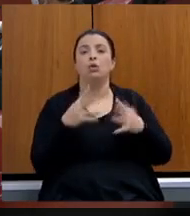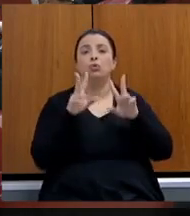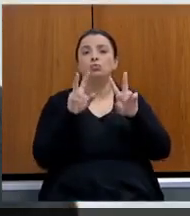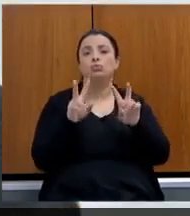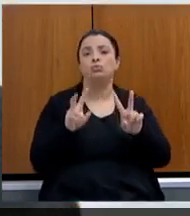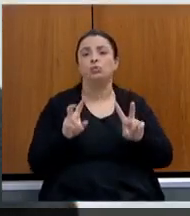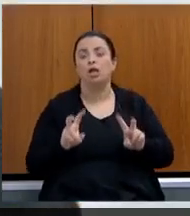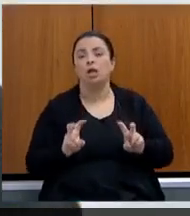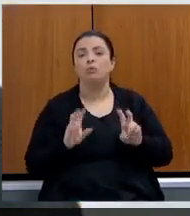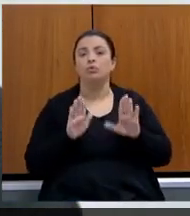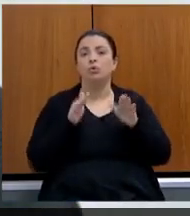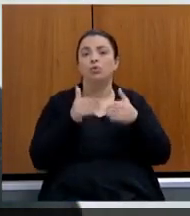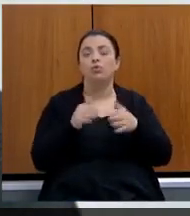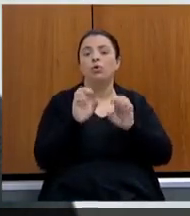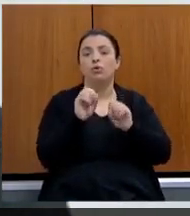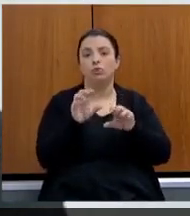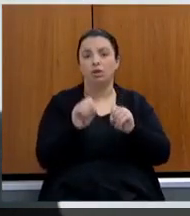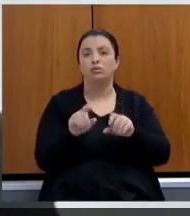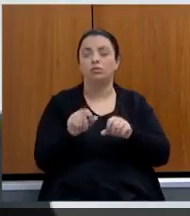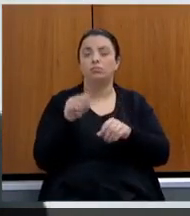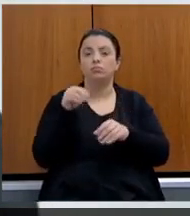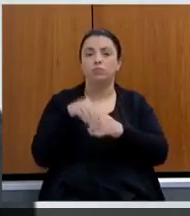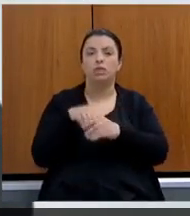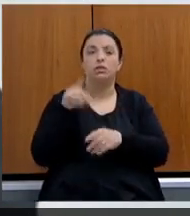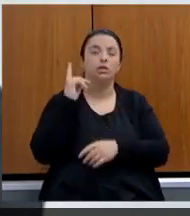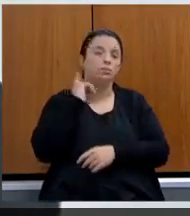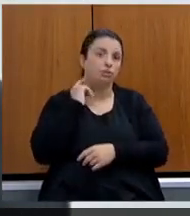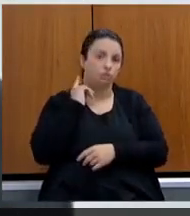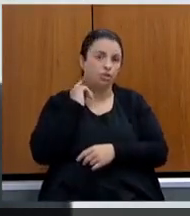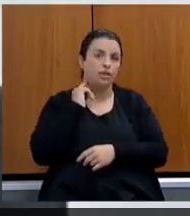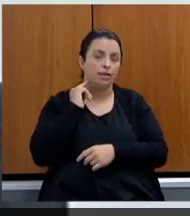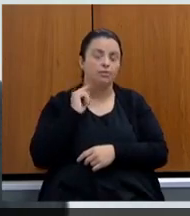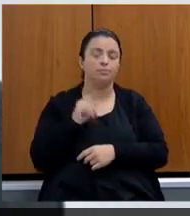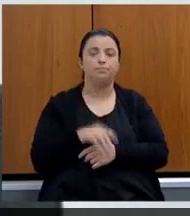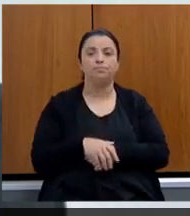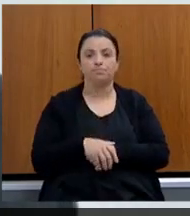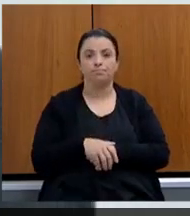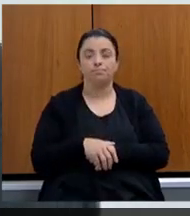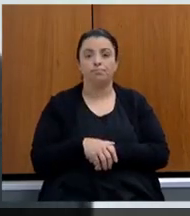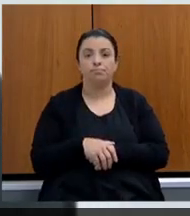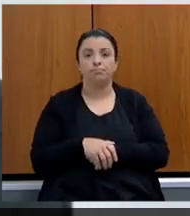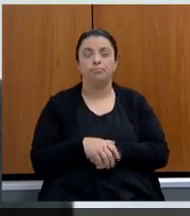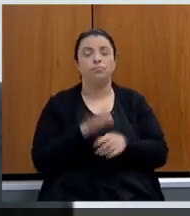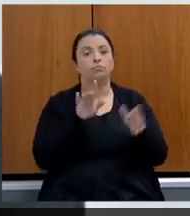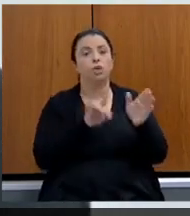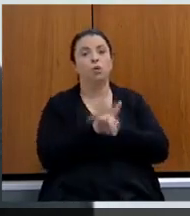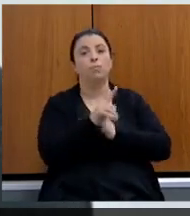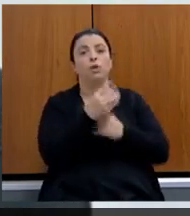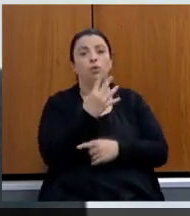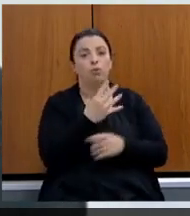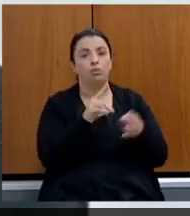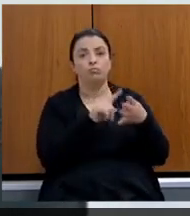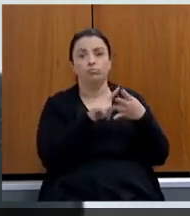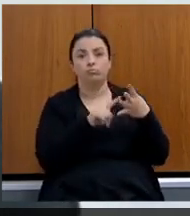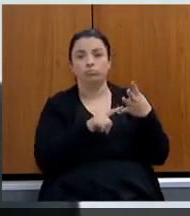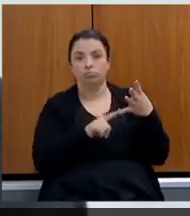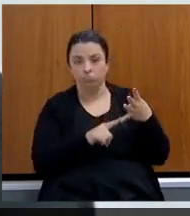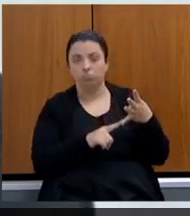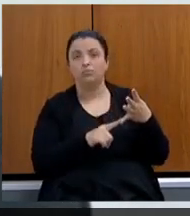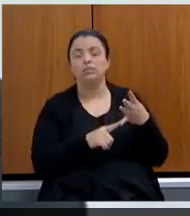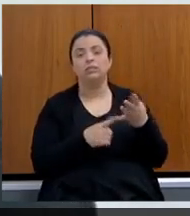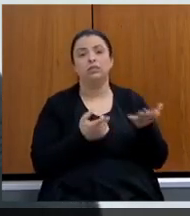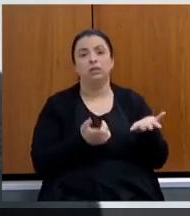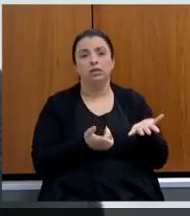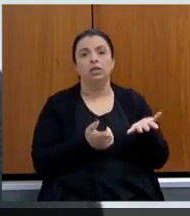à educação do nosso Estado secretária Eu tenho quatro perguntas aqui e